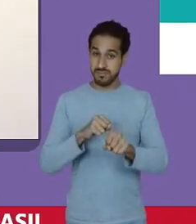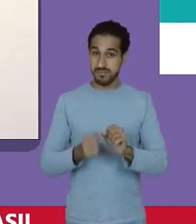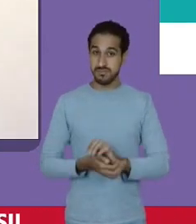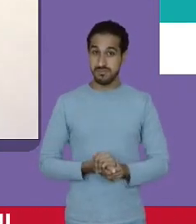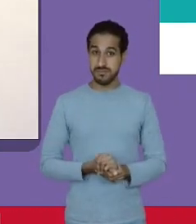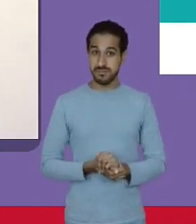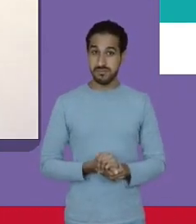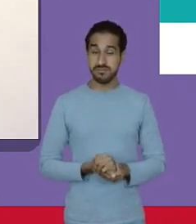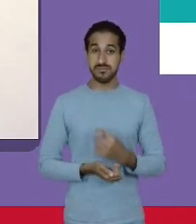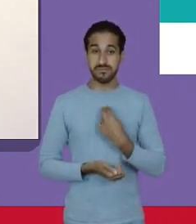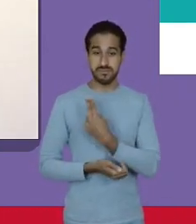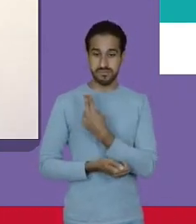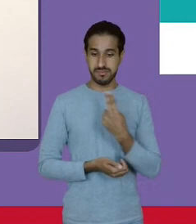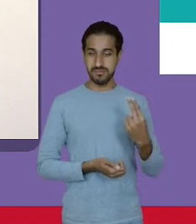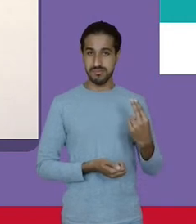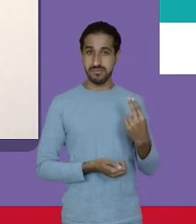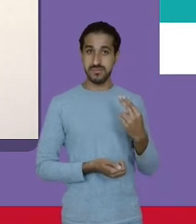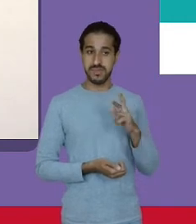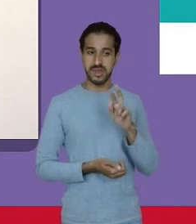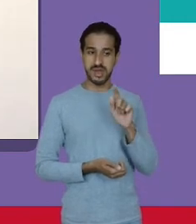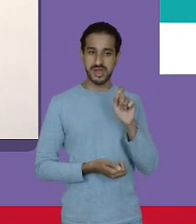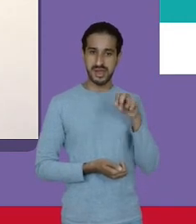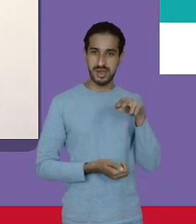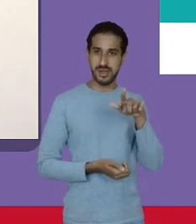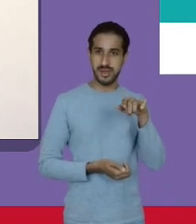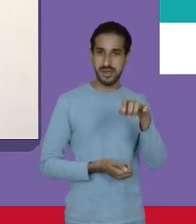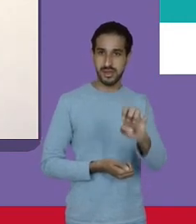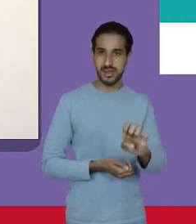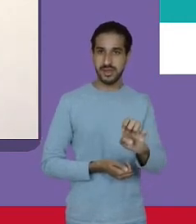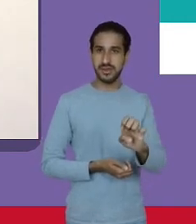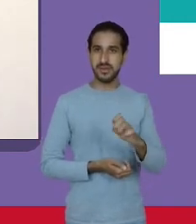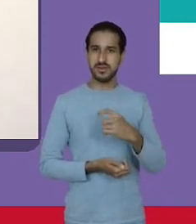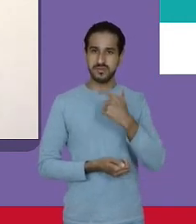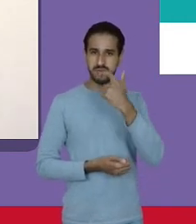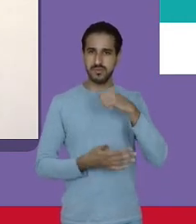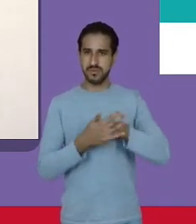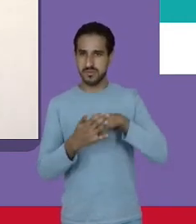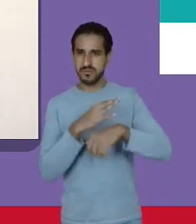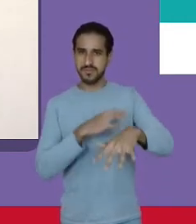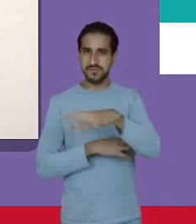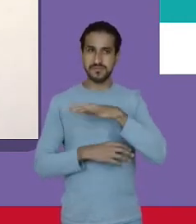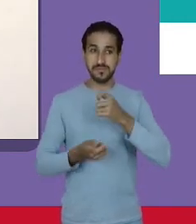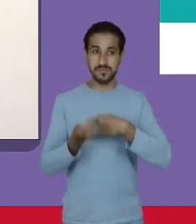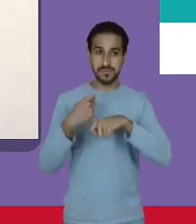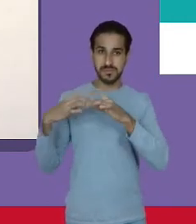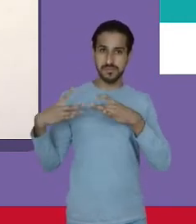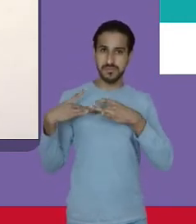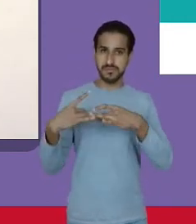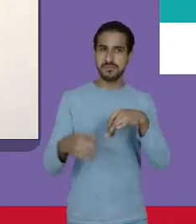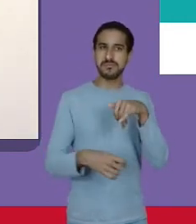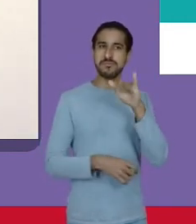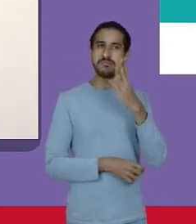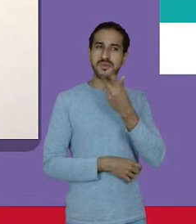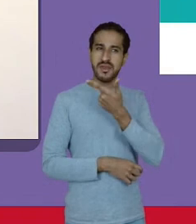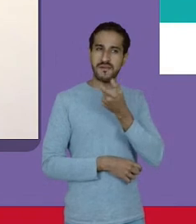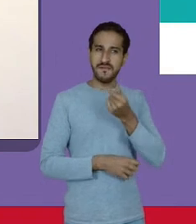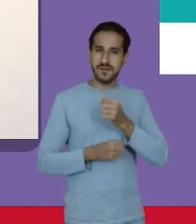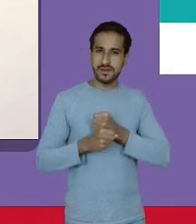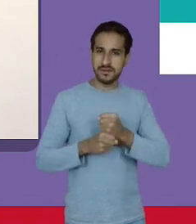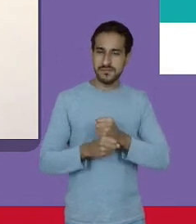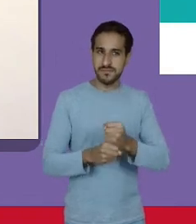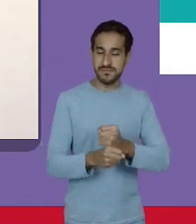formativo. Eu sou Regilane Fernandes, sou militante da economia solidária há mais de 20